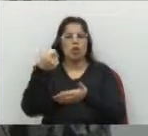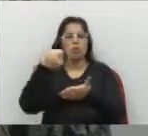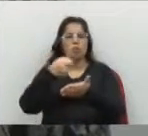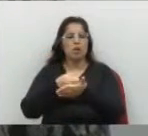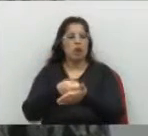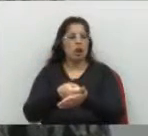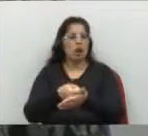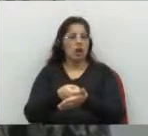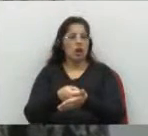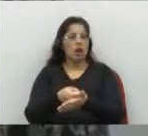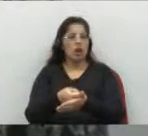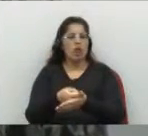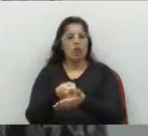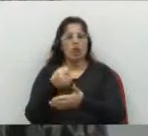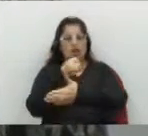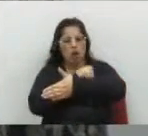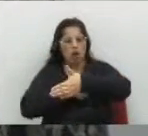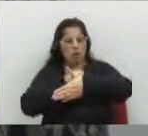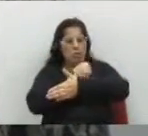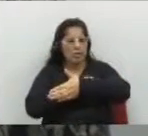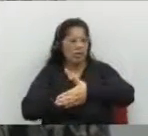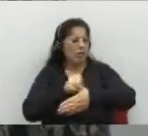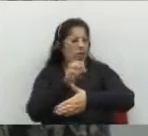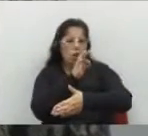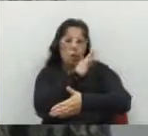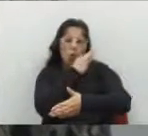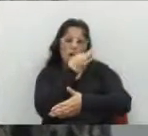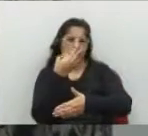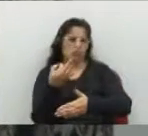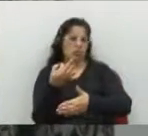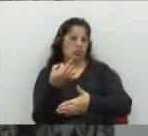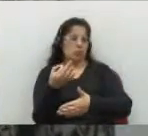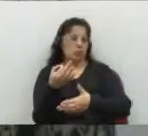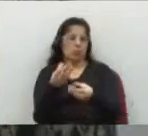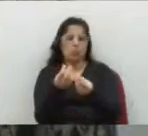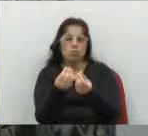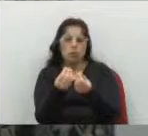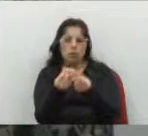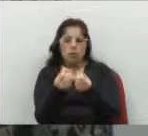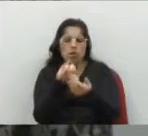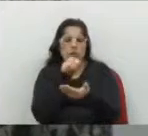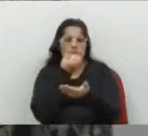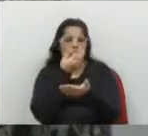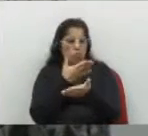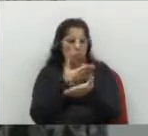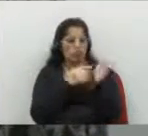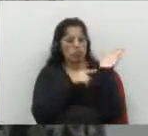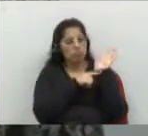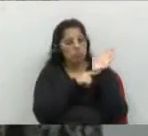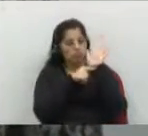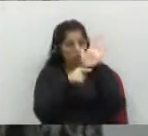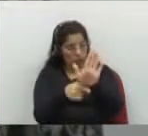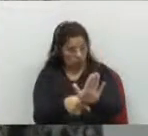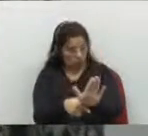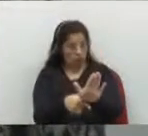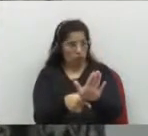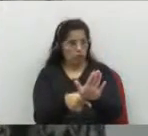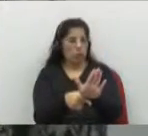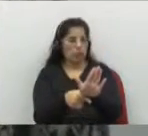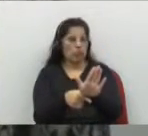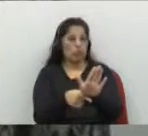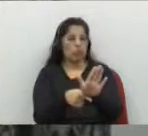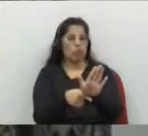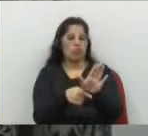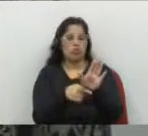de excelente qualidade. Uma comida que atende, de fato, a